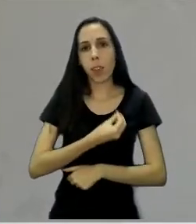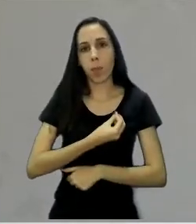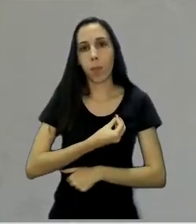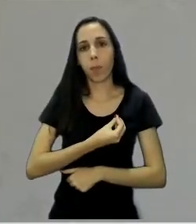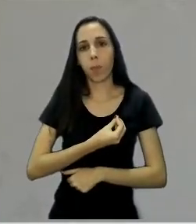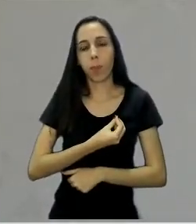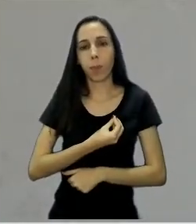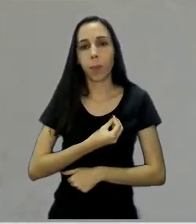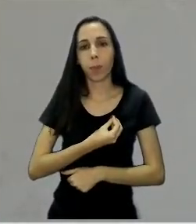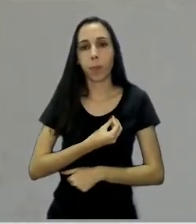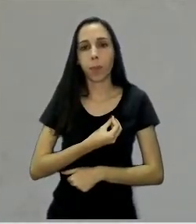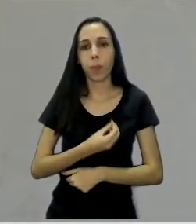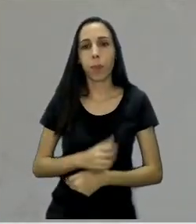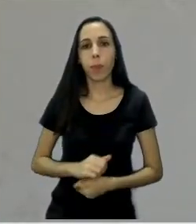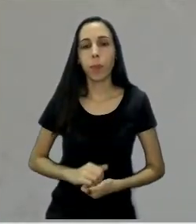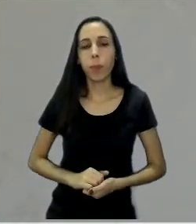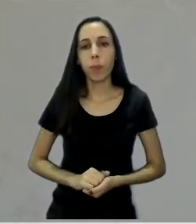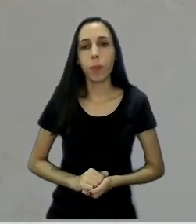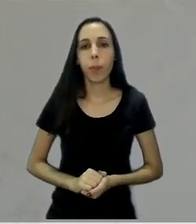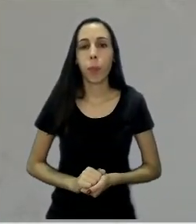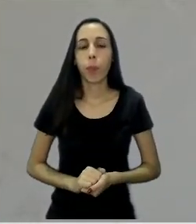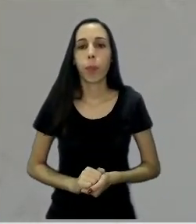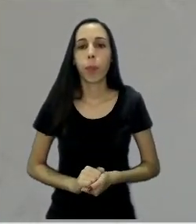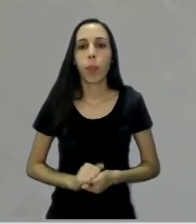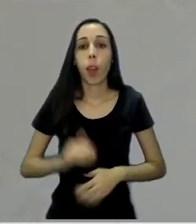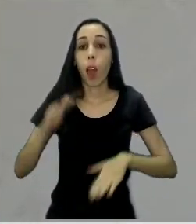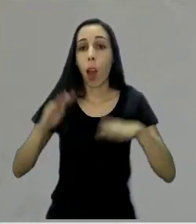mudanças na vida.